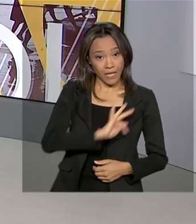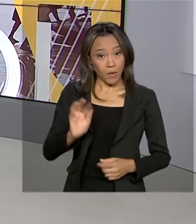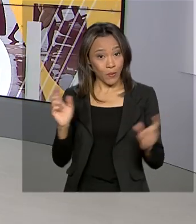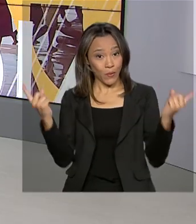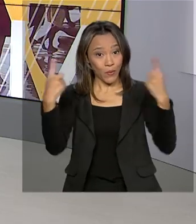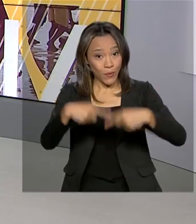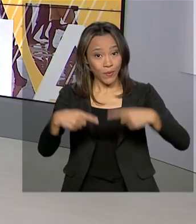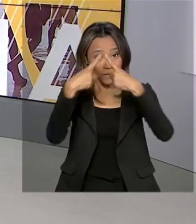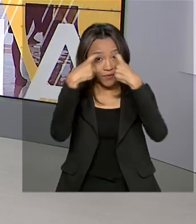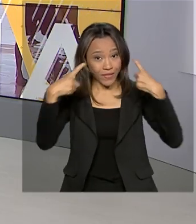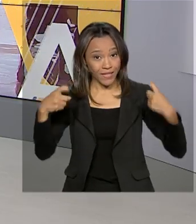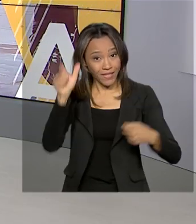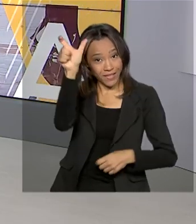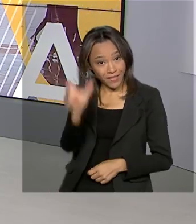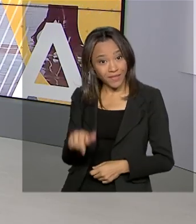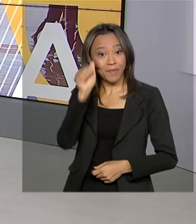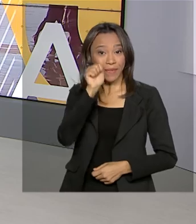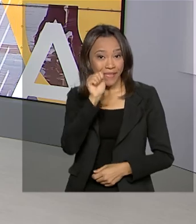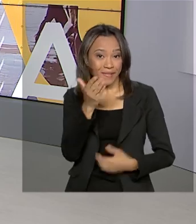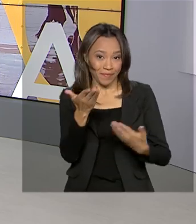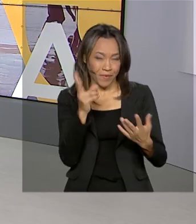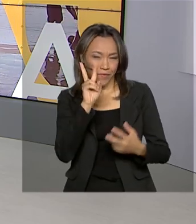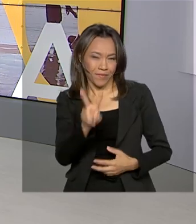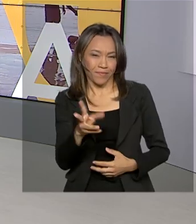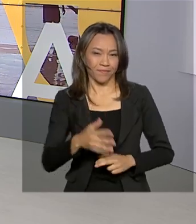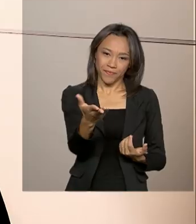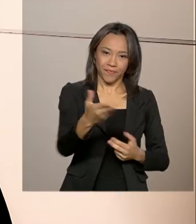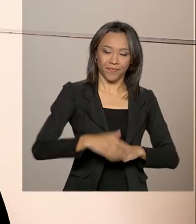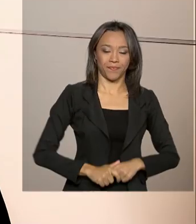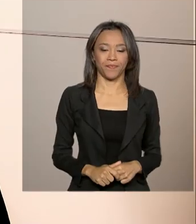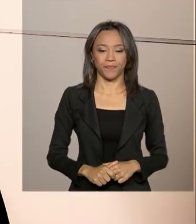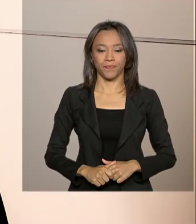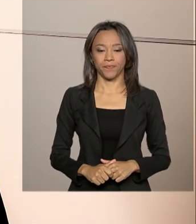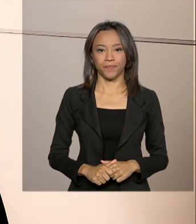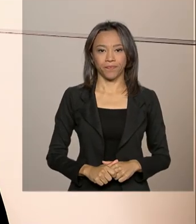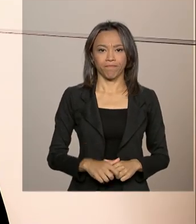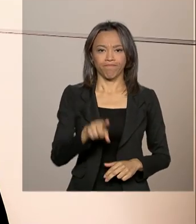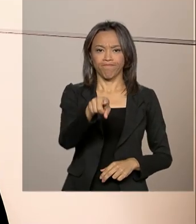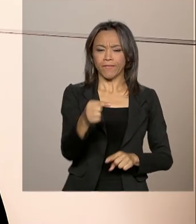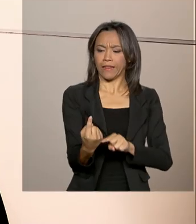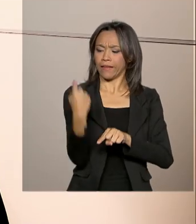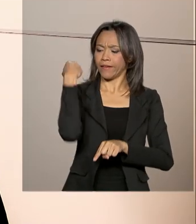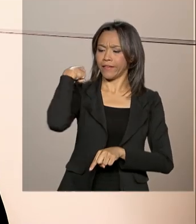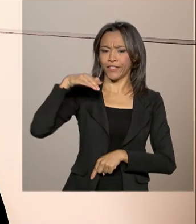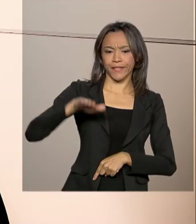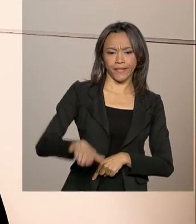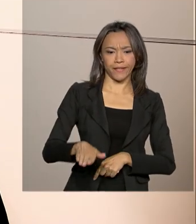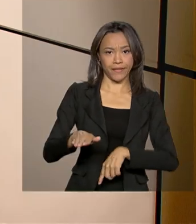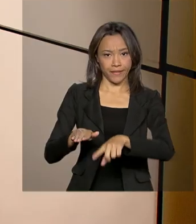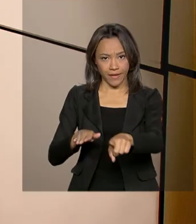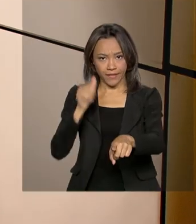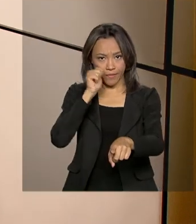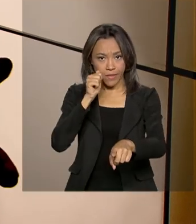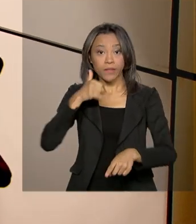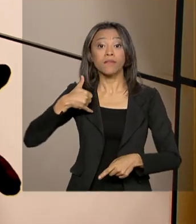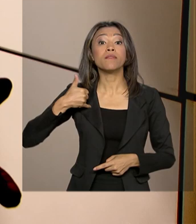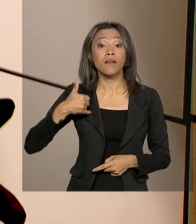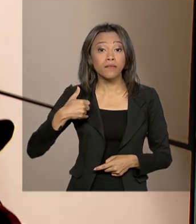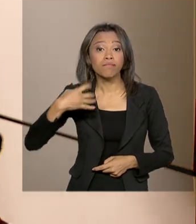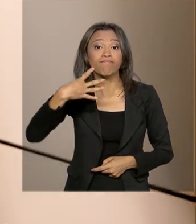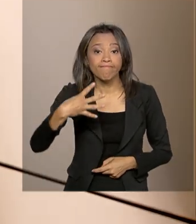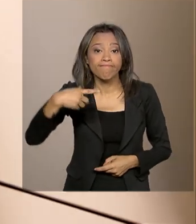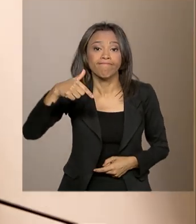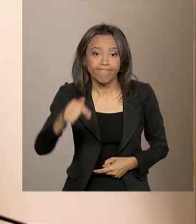combater a violência contra a mulher. Confira. Desde criança, esta mulher, que hoje tem 47